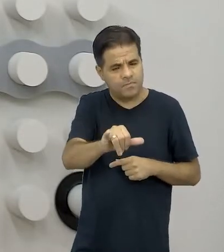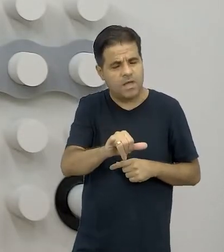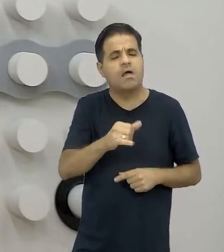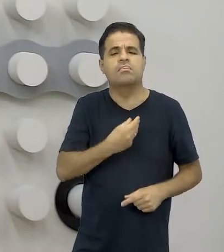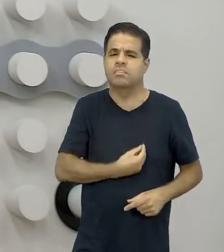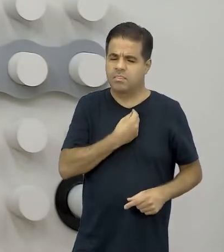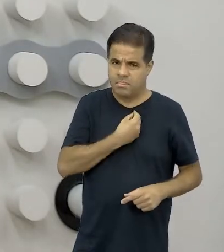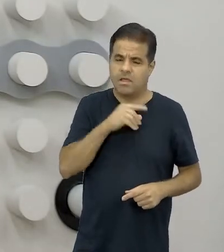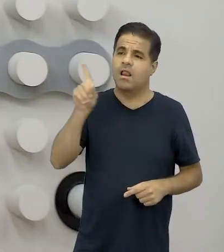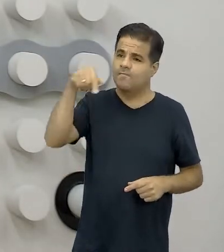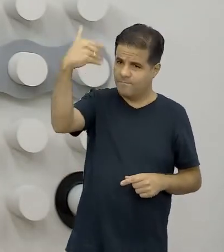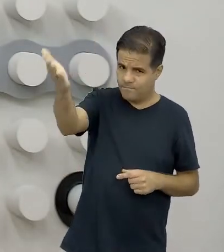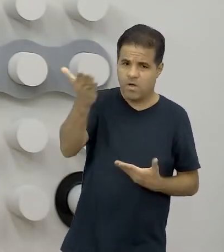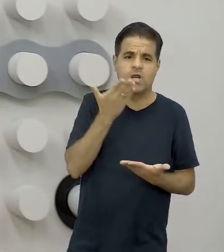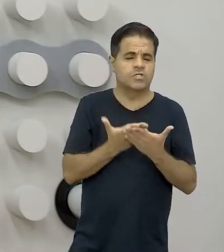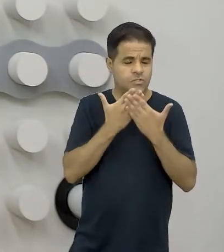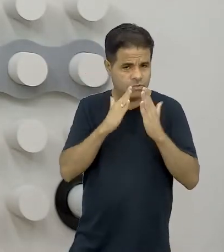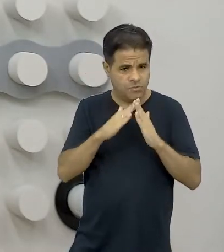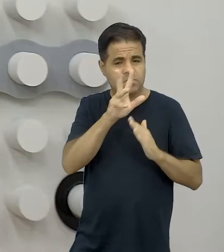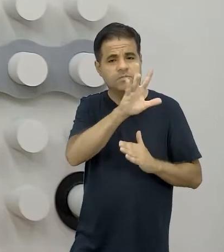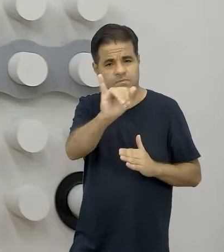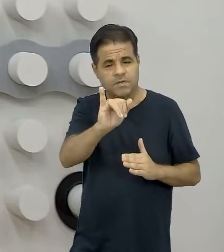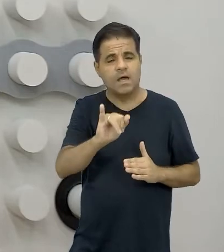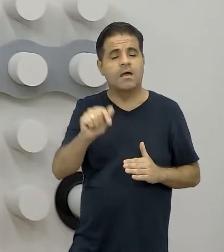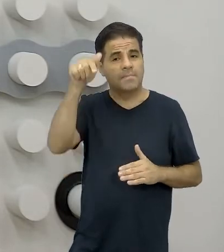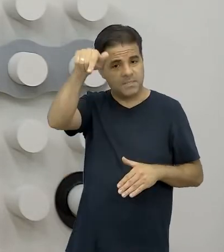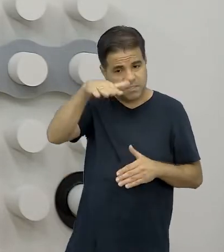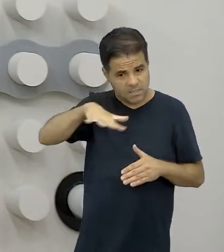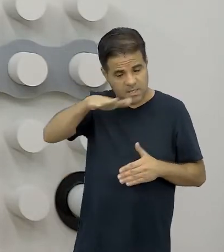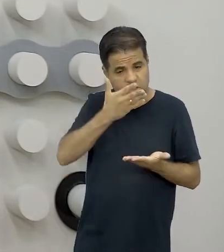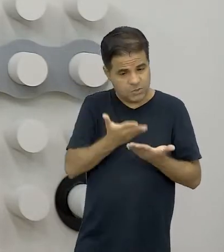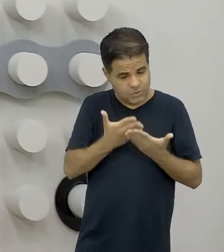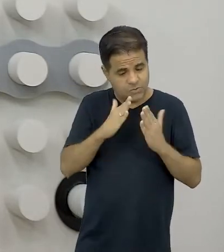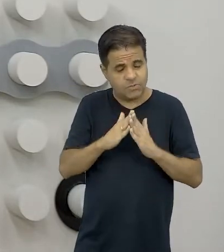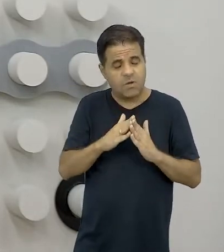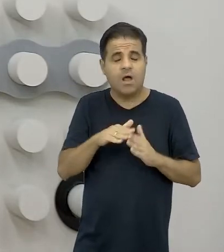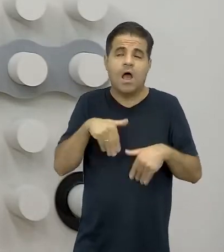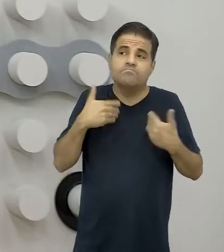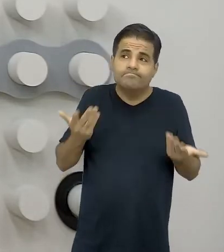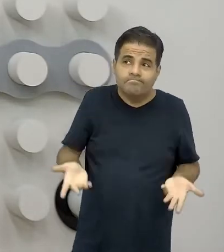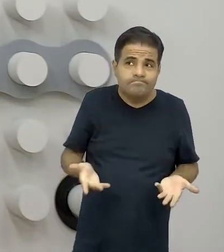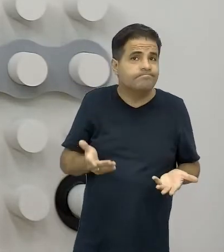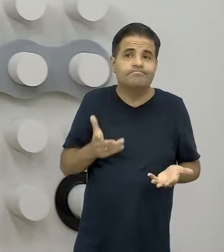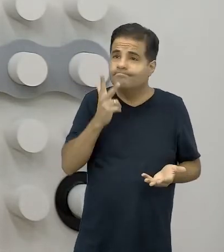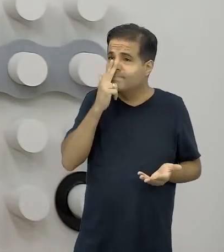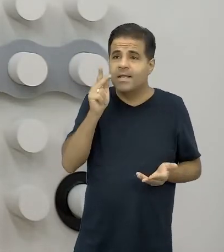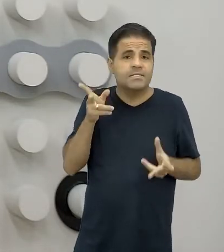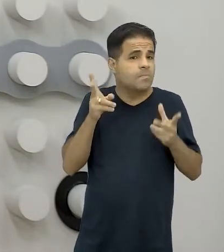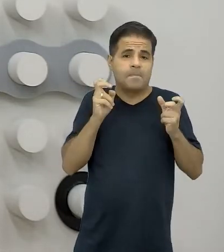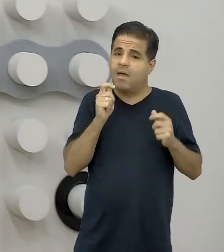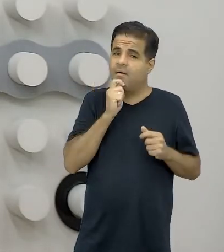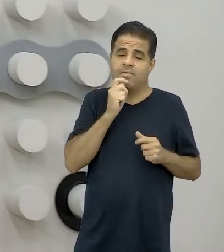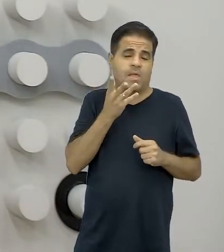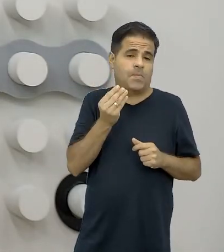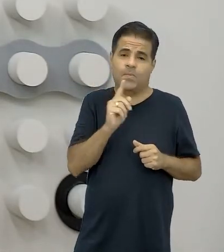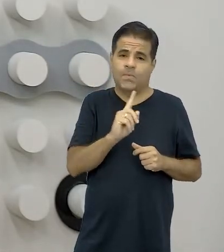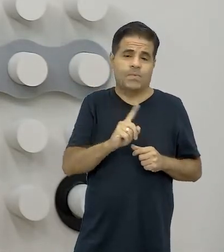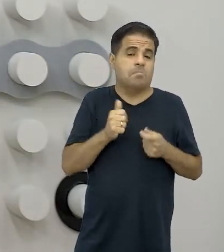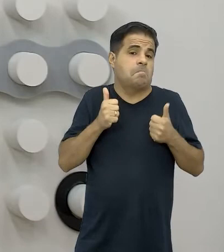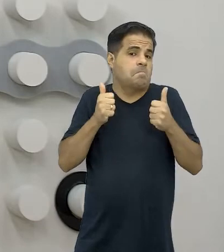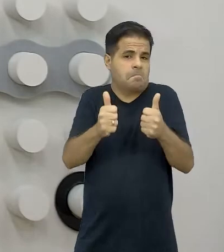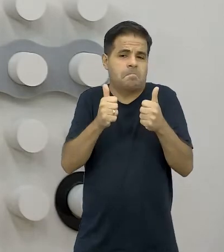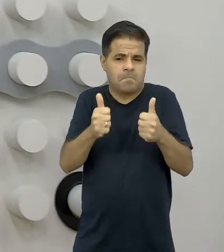existir também na escola. Só que quando a gente está na escola, às vezes, talvez a gente nem perceba muito